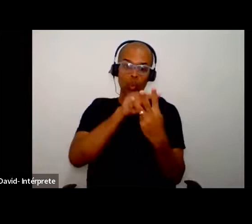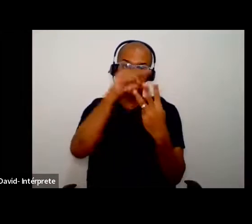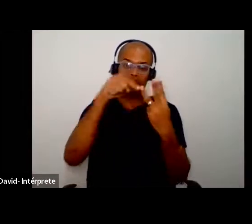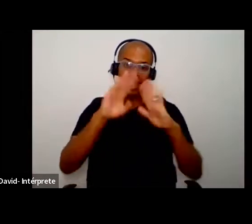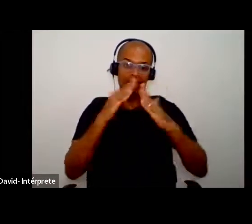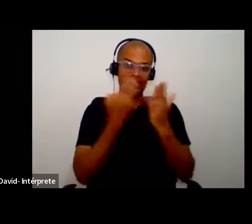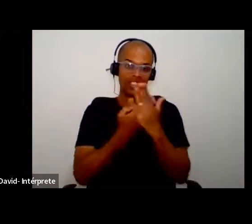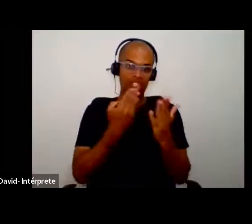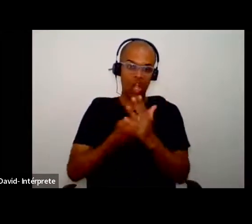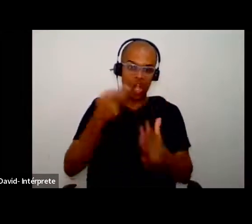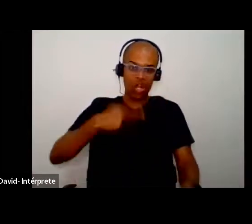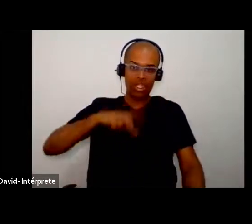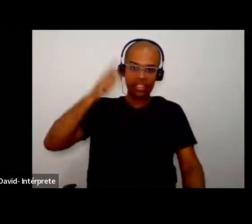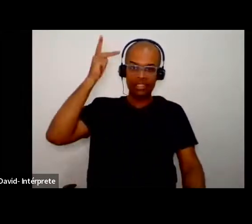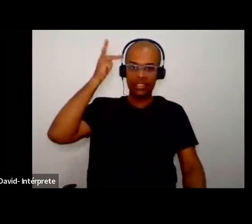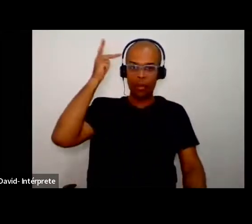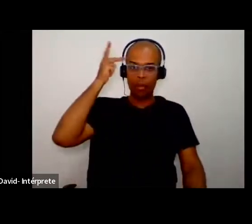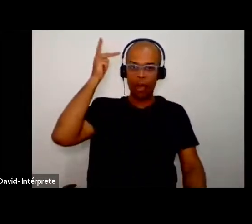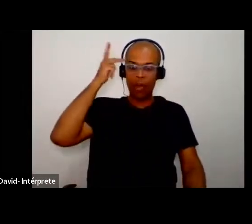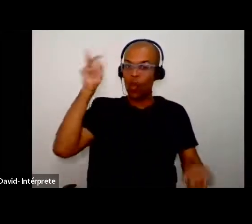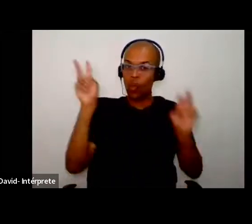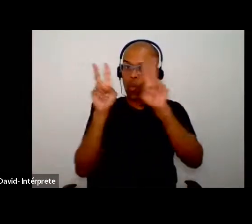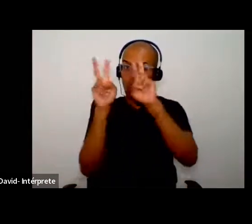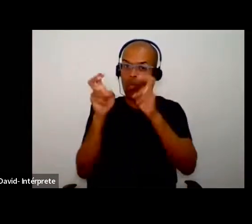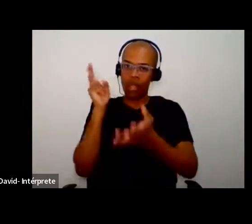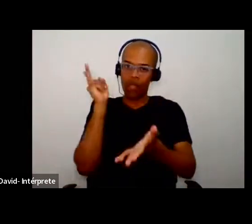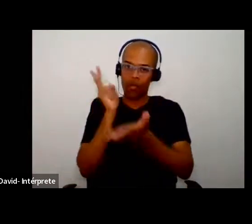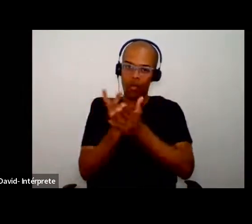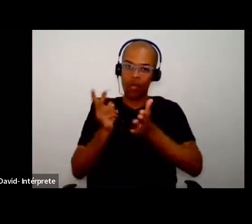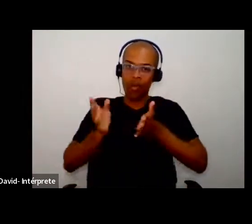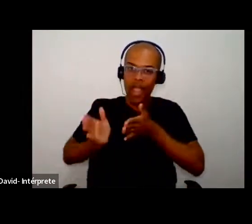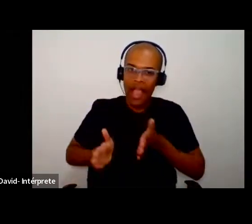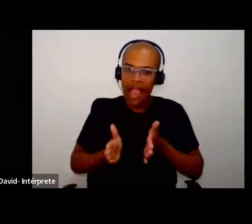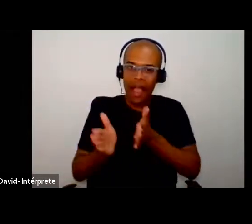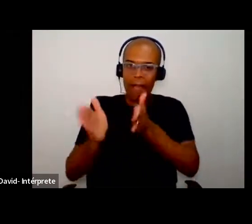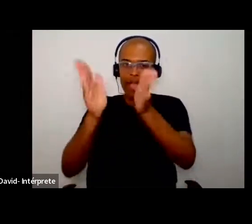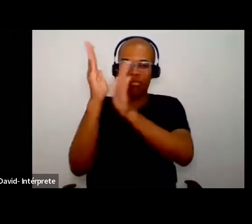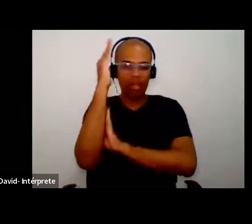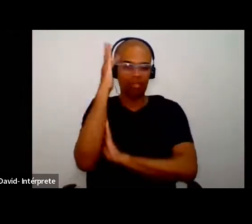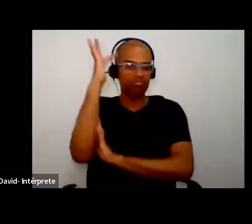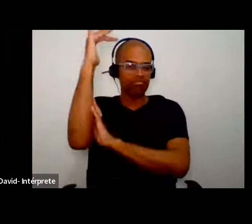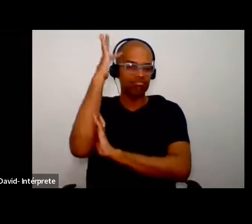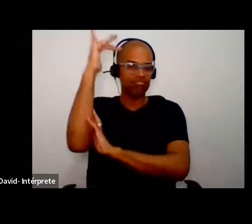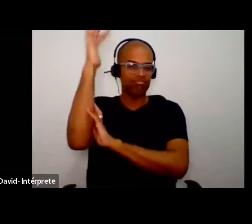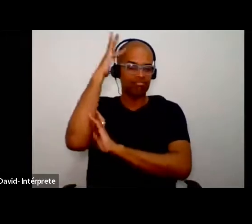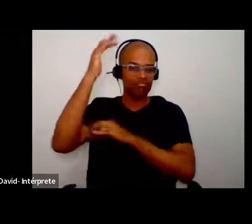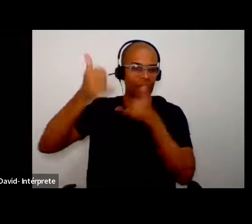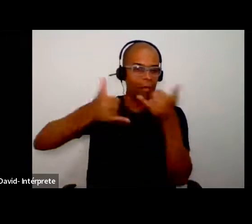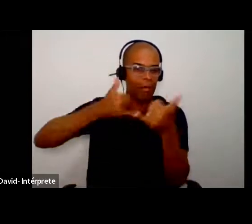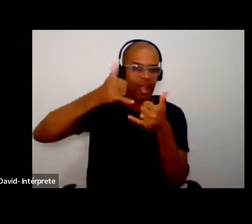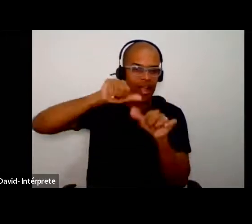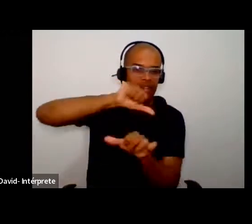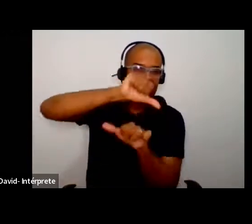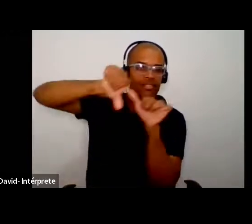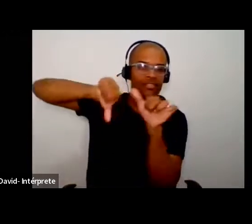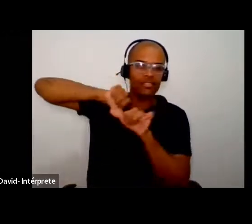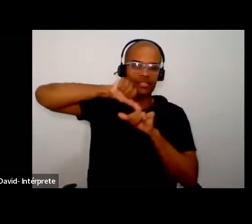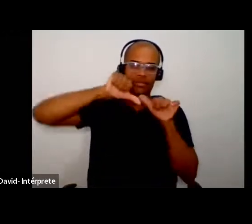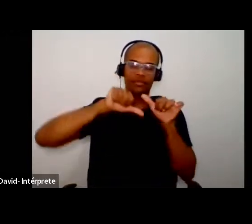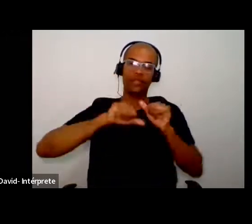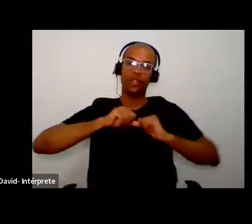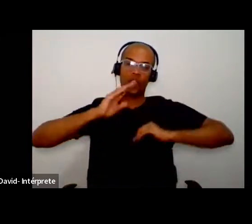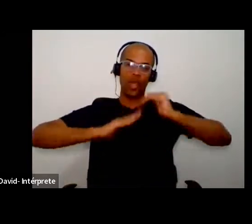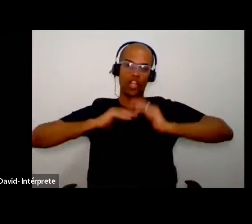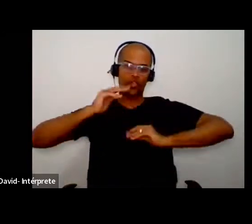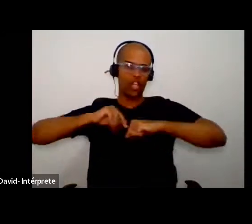a temática a mesma do evento, Caminhos para Refletir e Transformar Brincando. E foram atividades